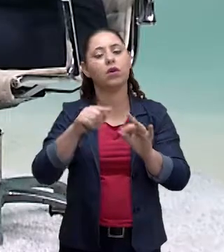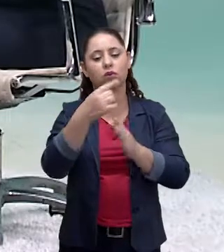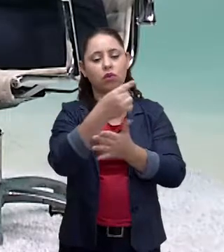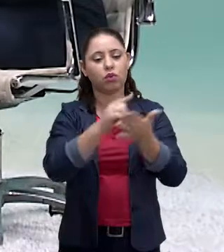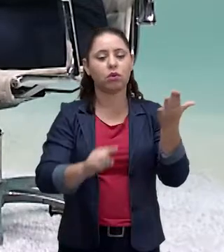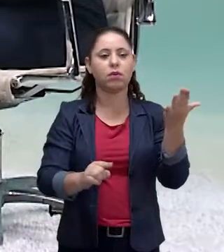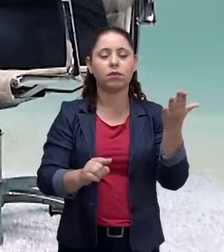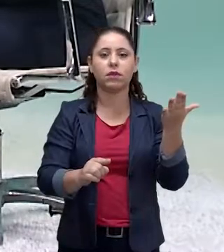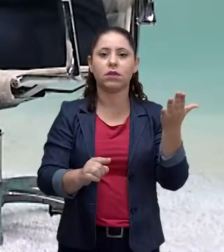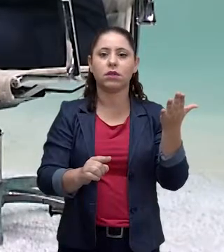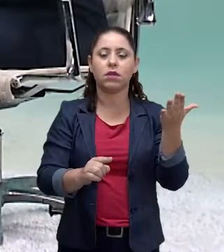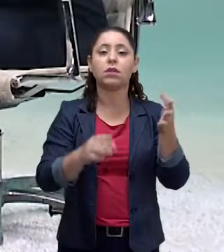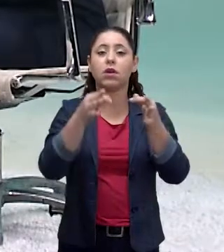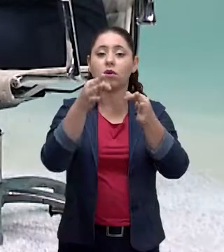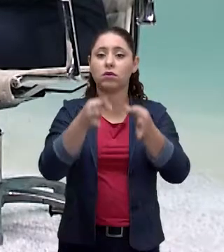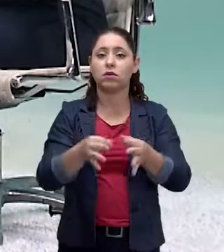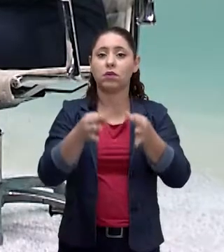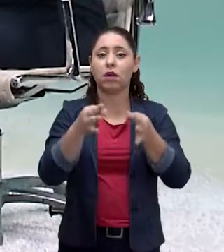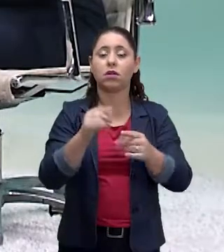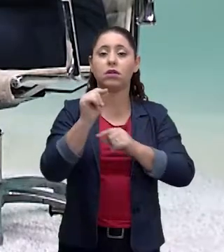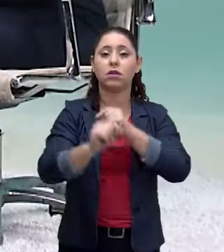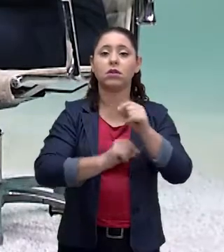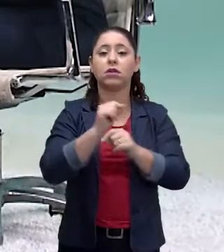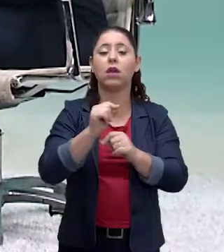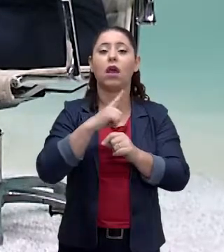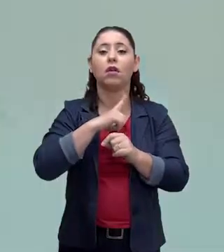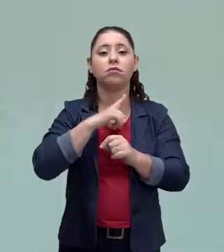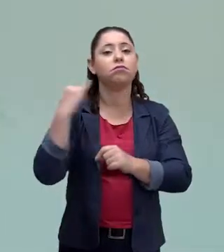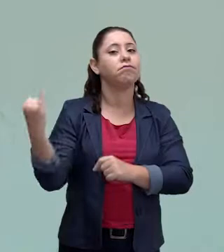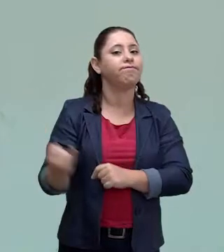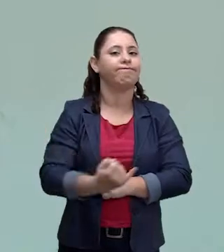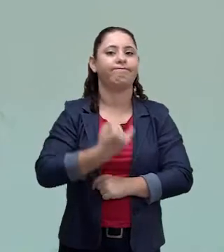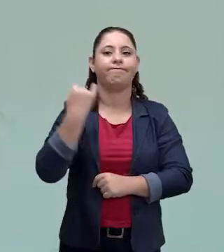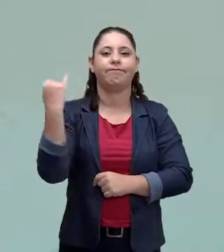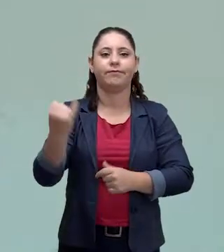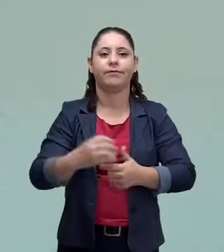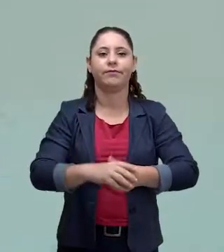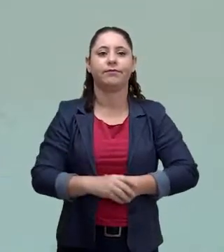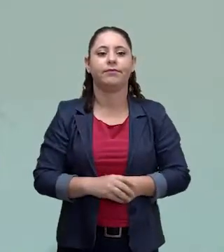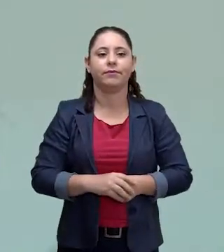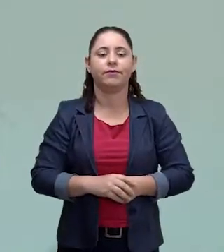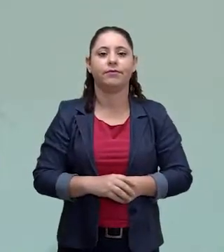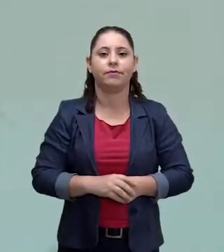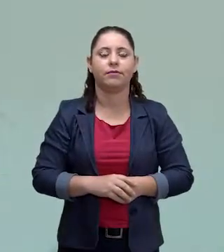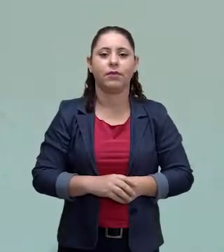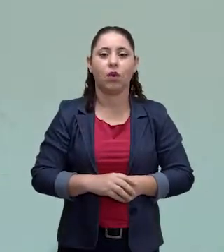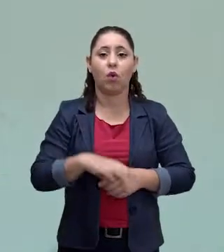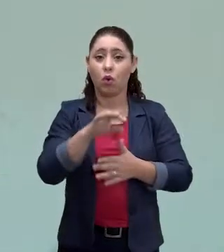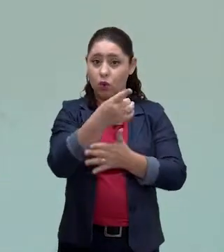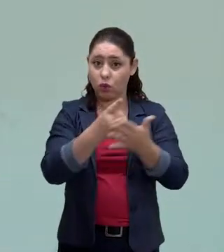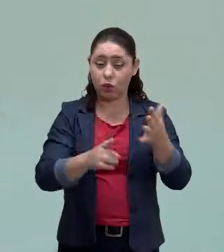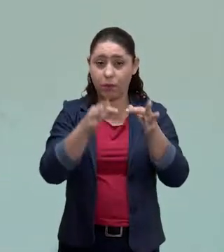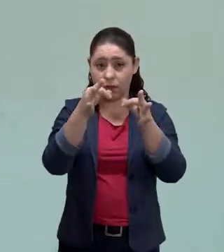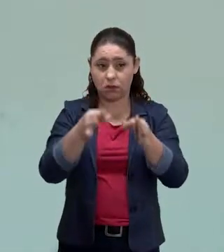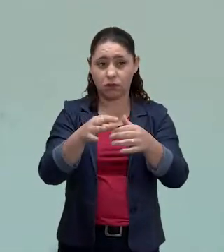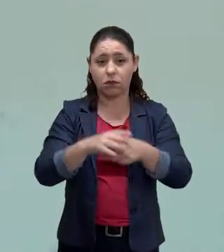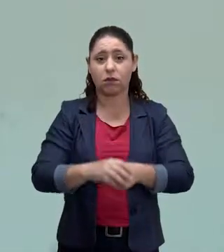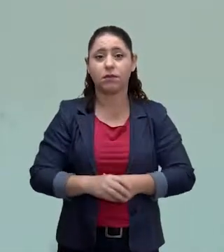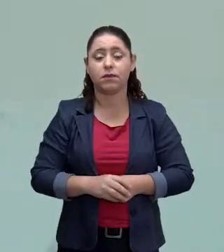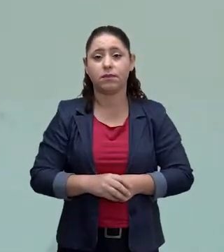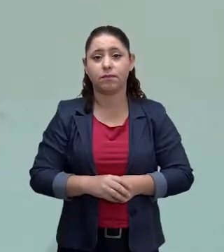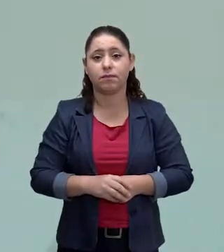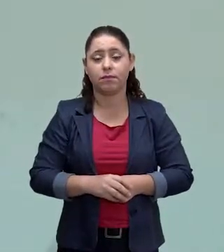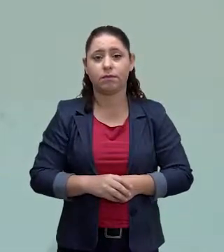a documentação correta ela é essencial, não é? É fundamental. Com a documentação